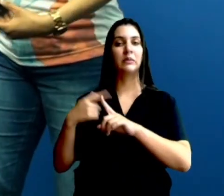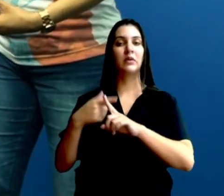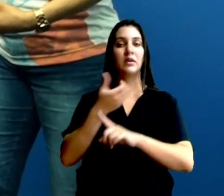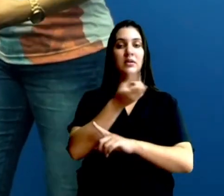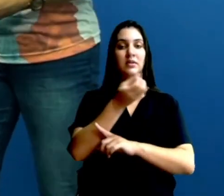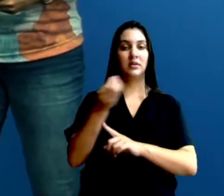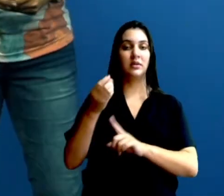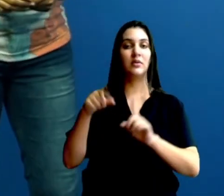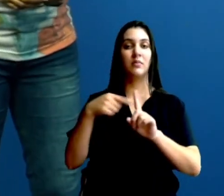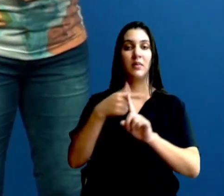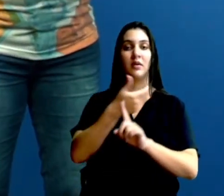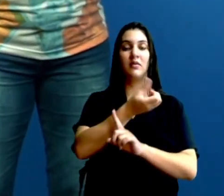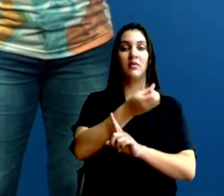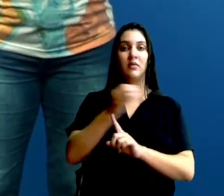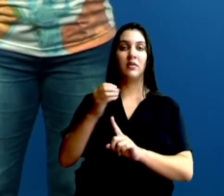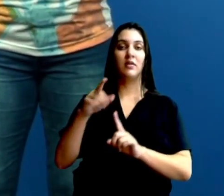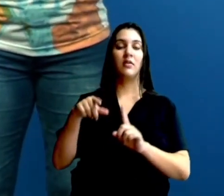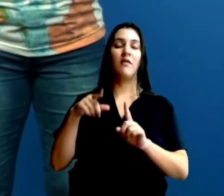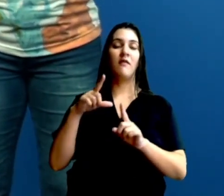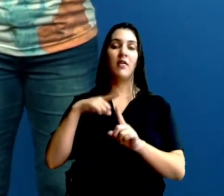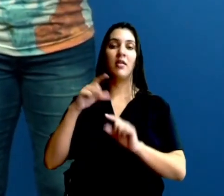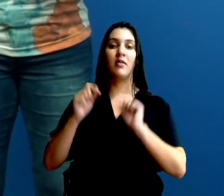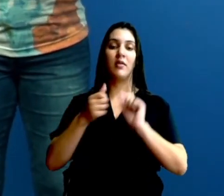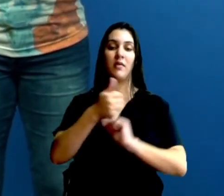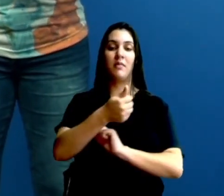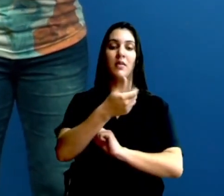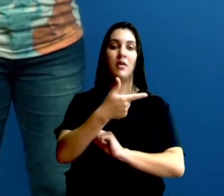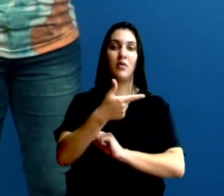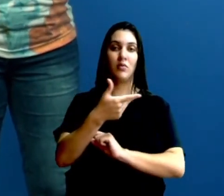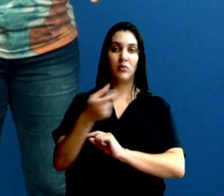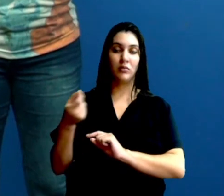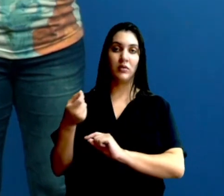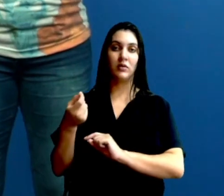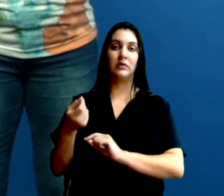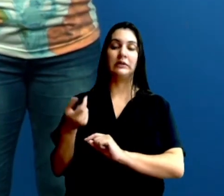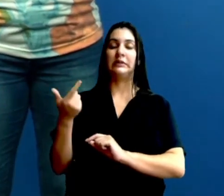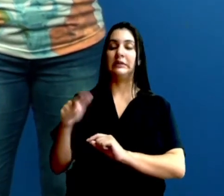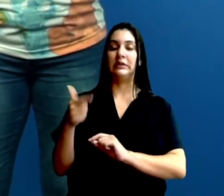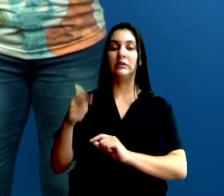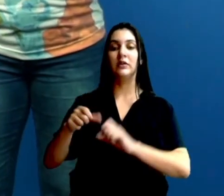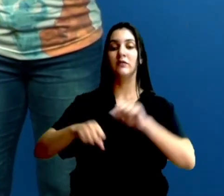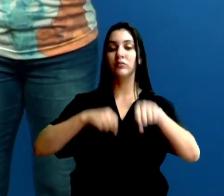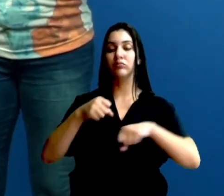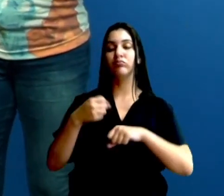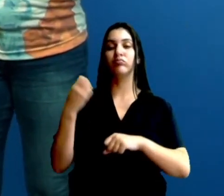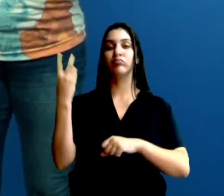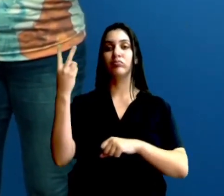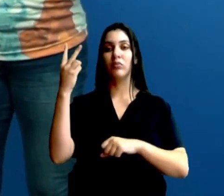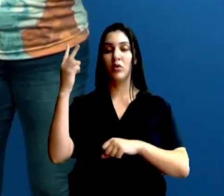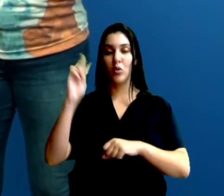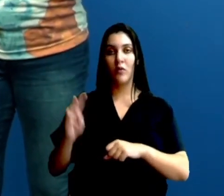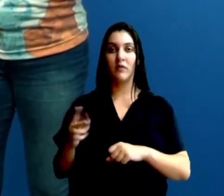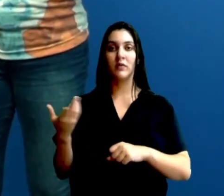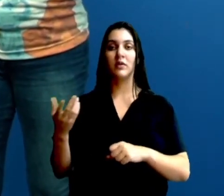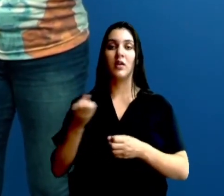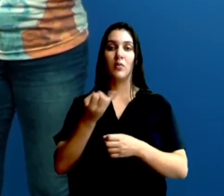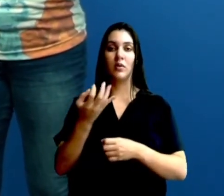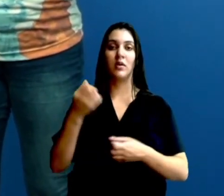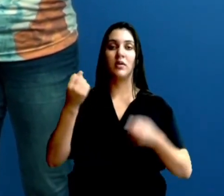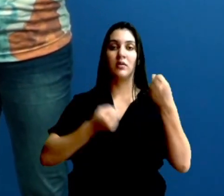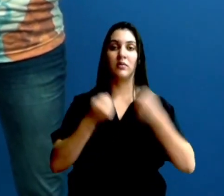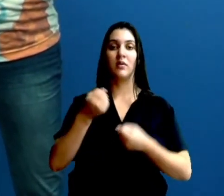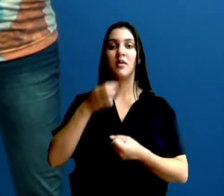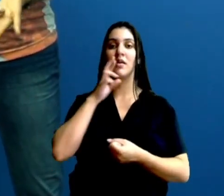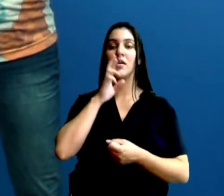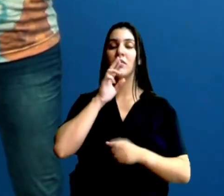1.200. Então, nesse dia, não houve o dobro de motocicletas em relação à quantidade de automóveis. Então, a gente chega à conclusão